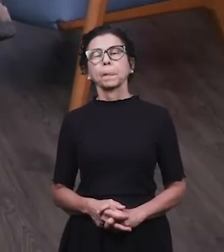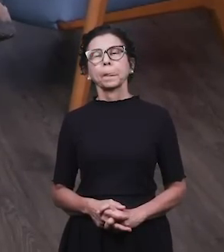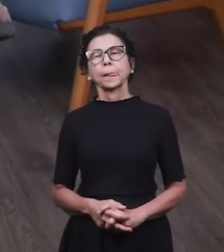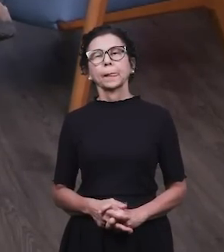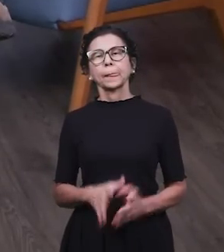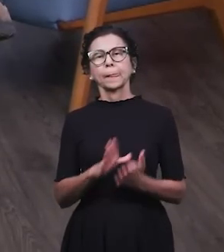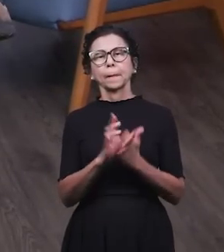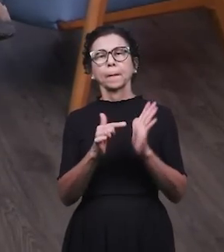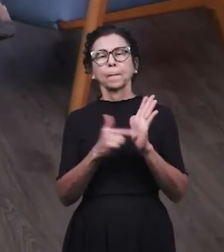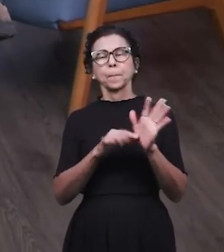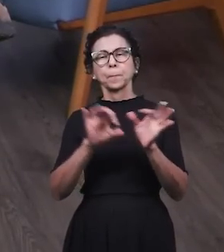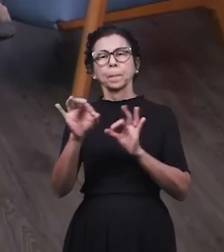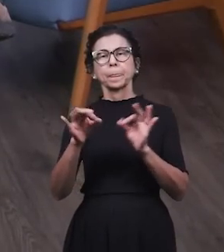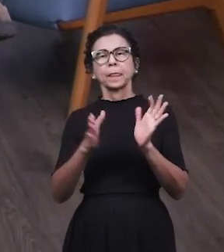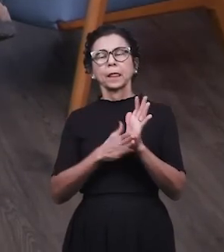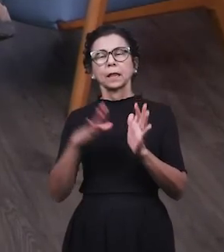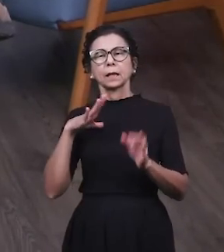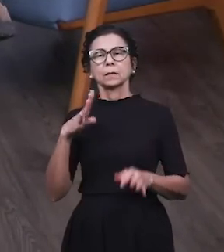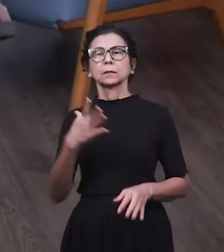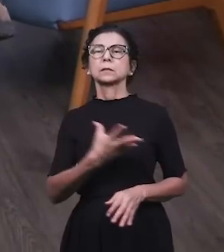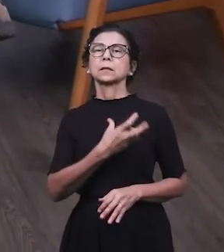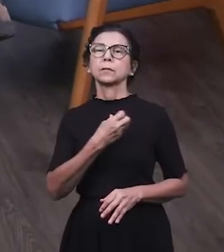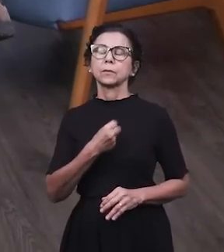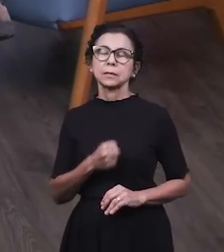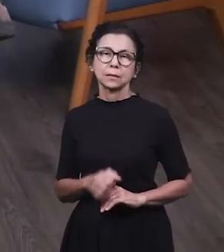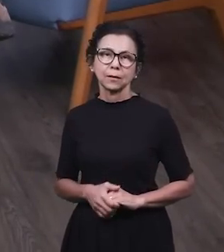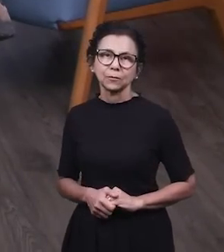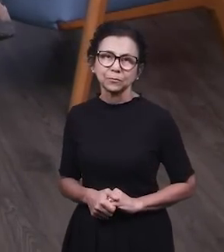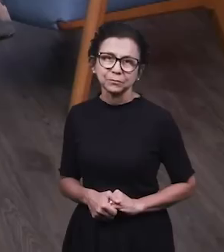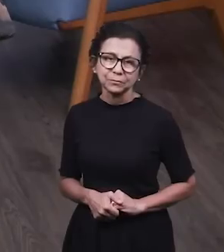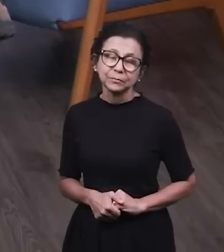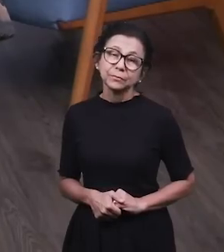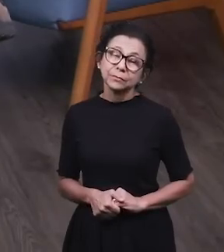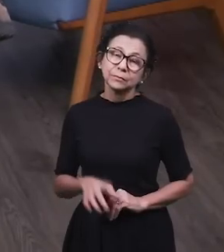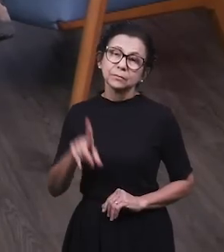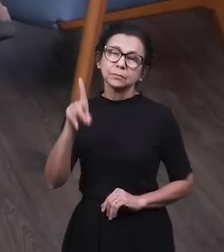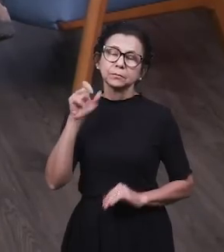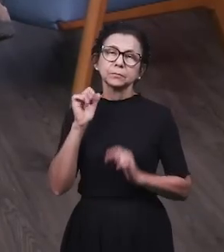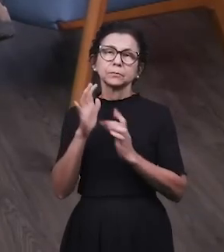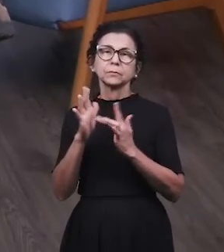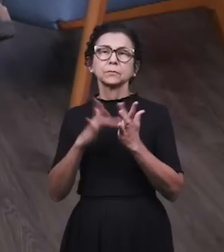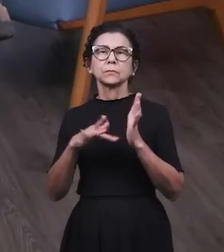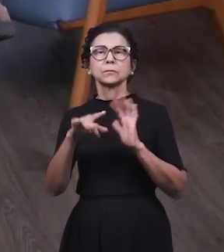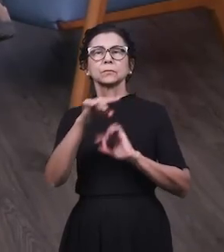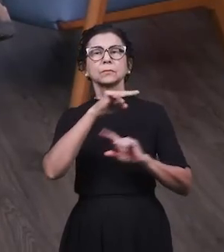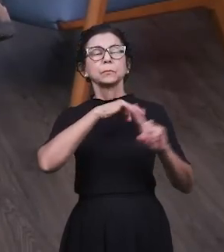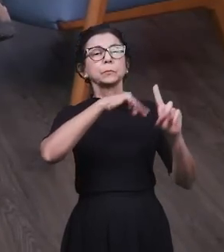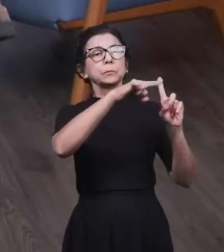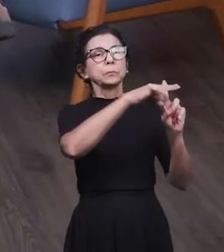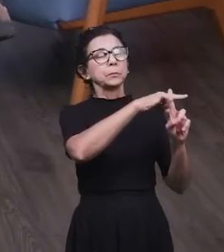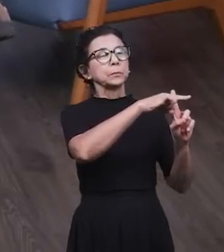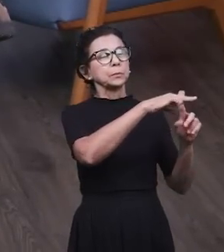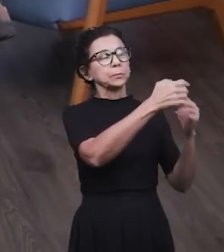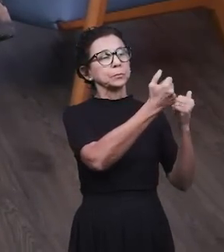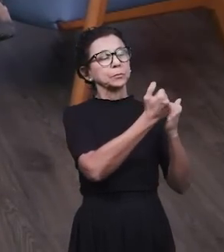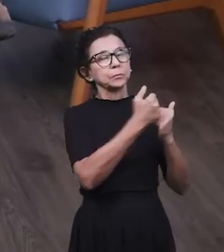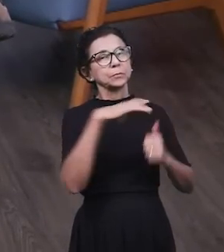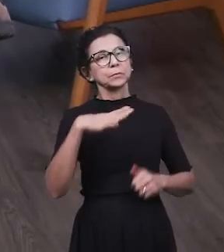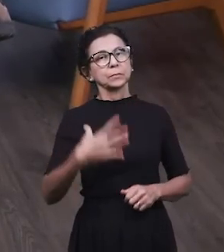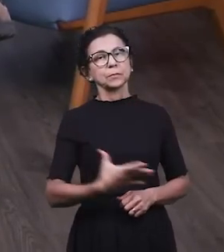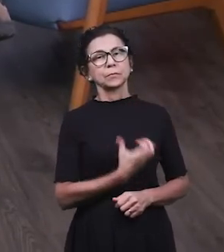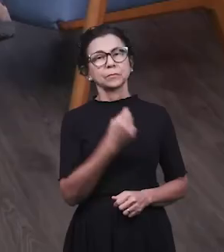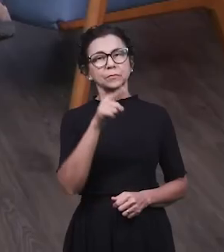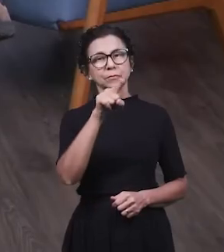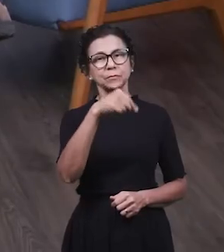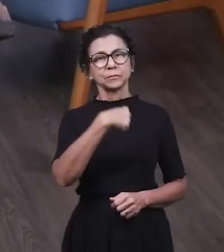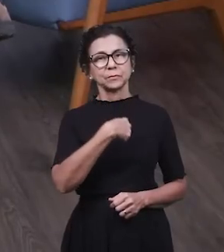trouxe a salvação. E que está, o preço foi pago na cruz do Calvário. Glória a Jesus. Não é isso? Vamos ler um texto